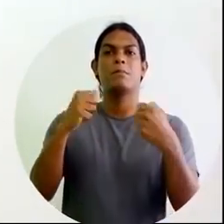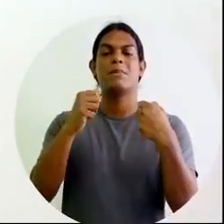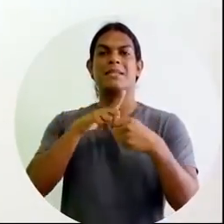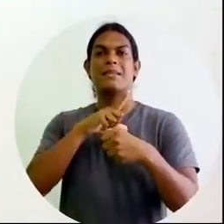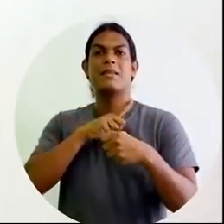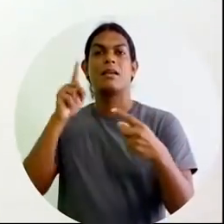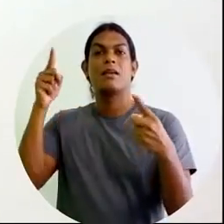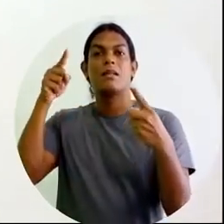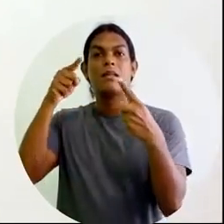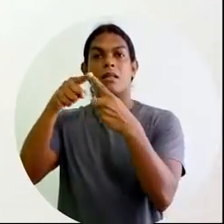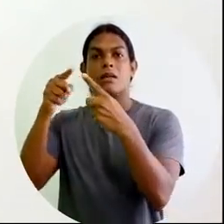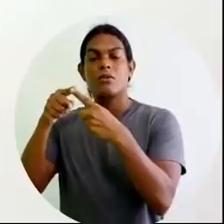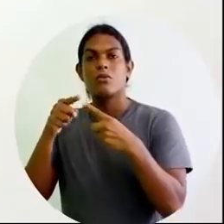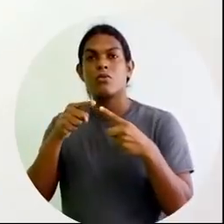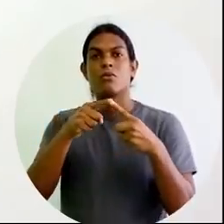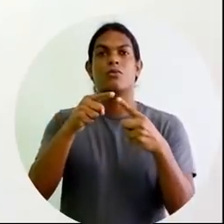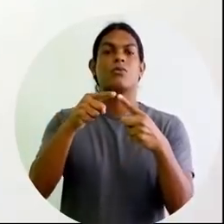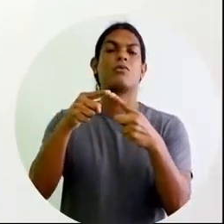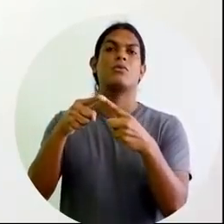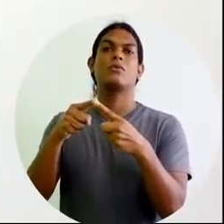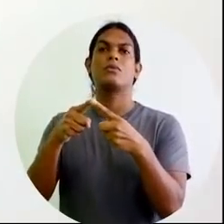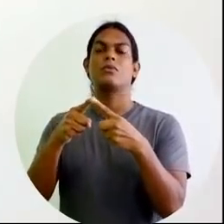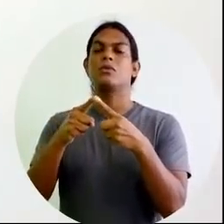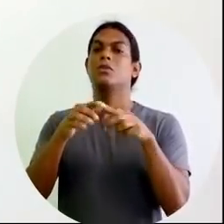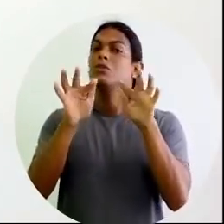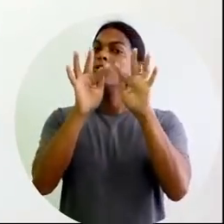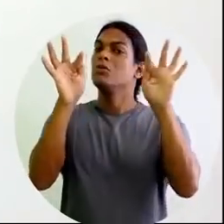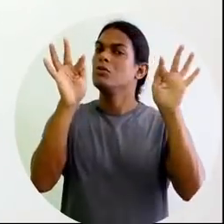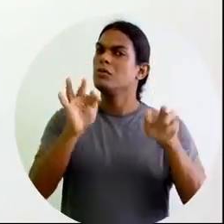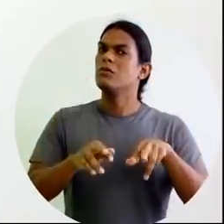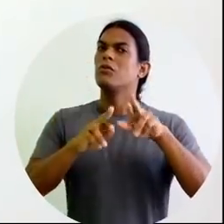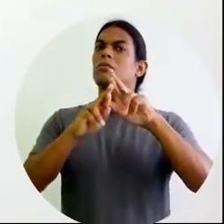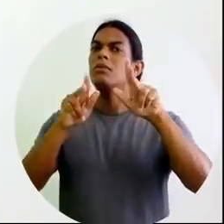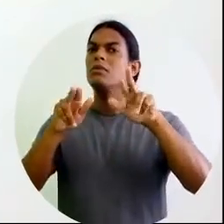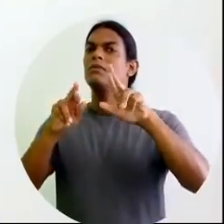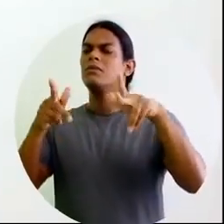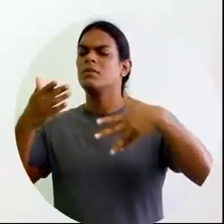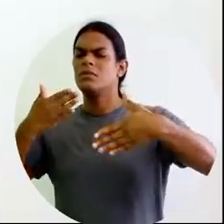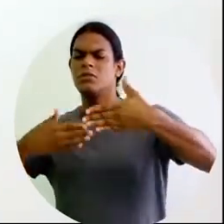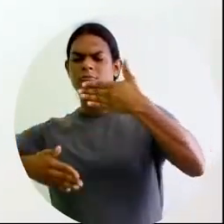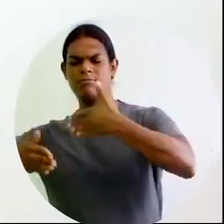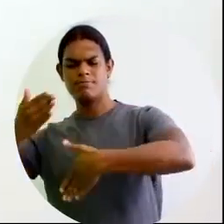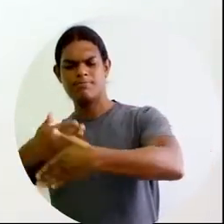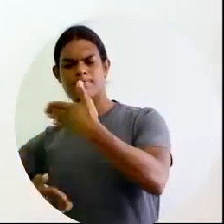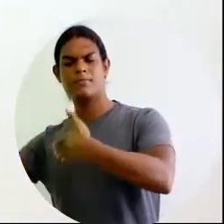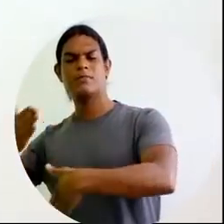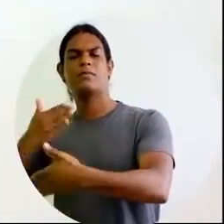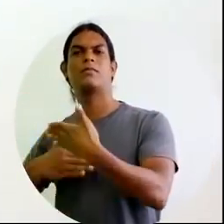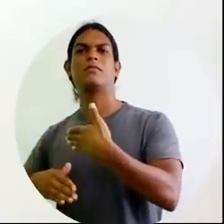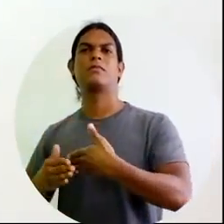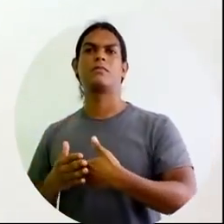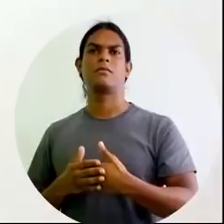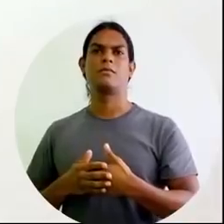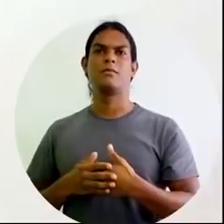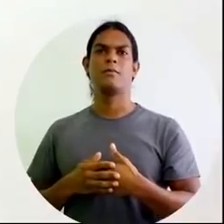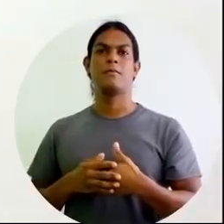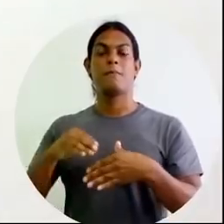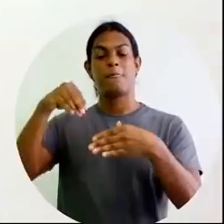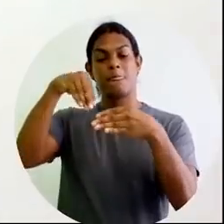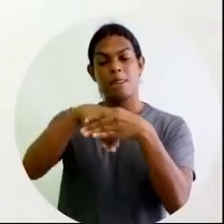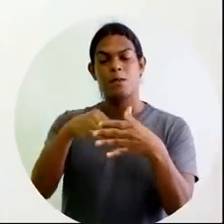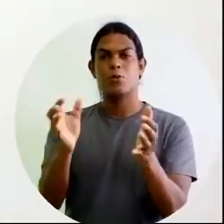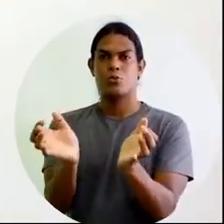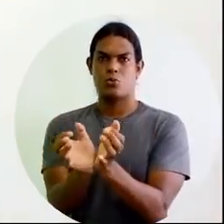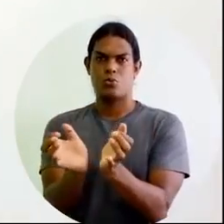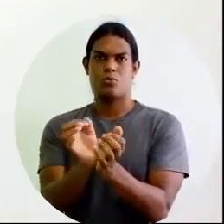vezes desacordos por meios de várias formas de interação. Dentro do grupo,